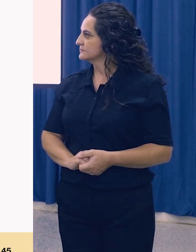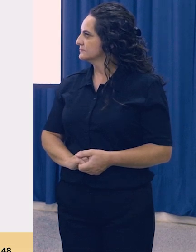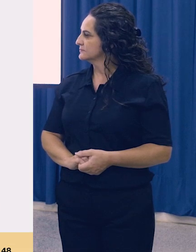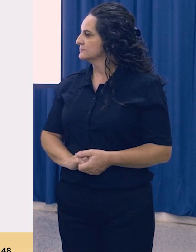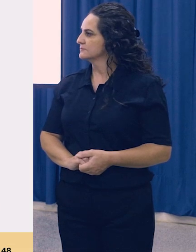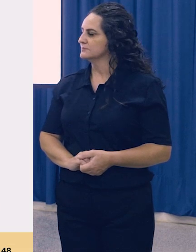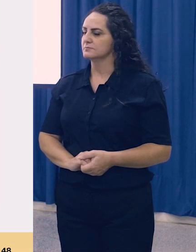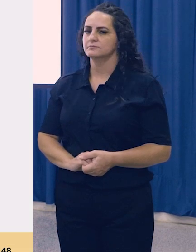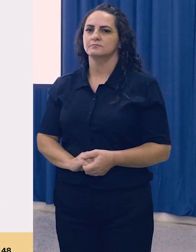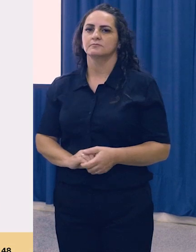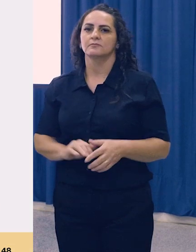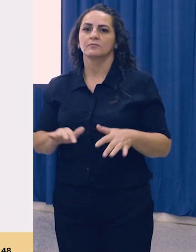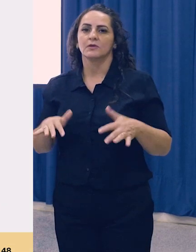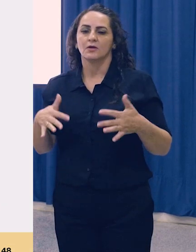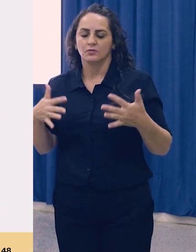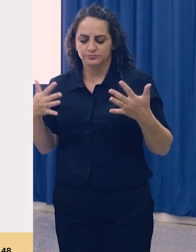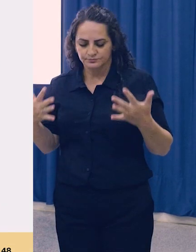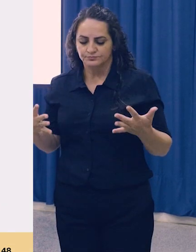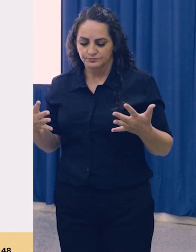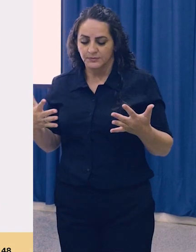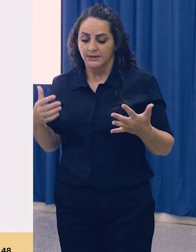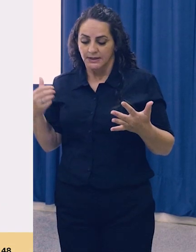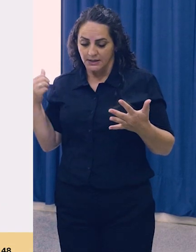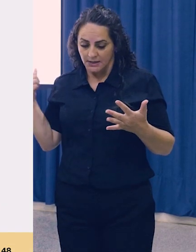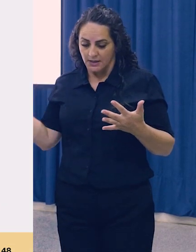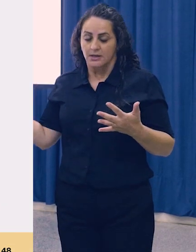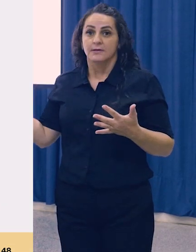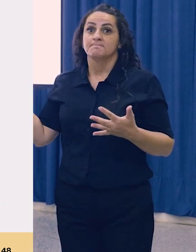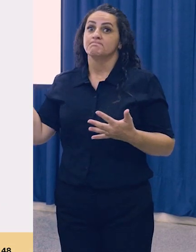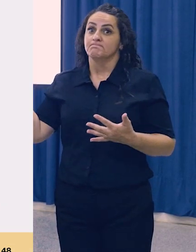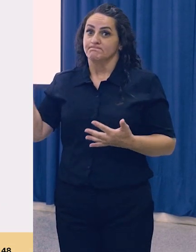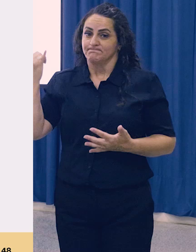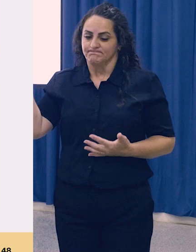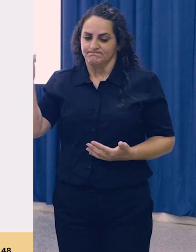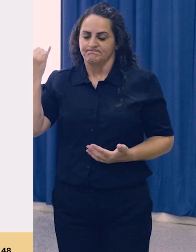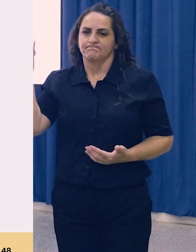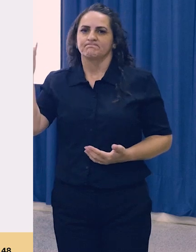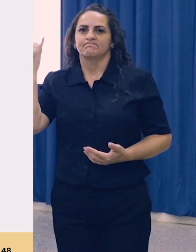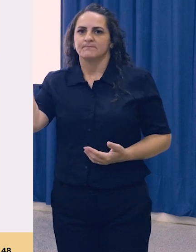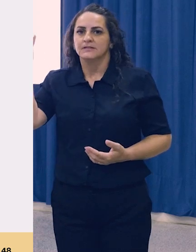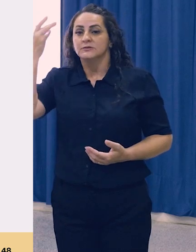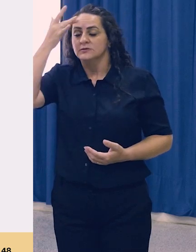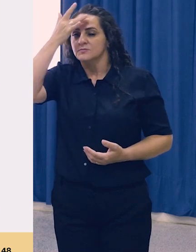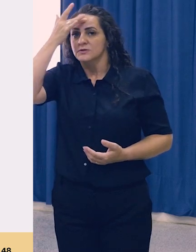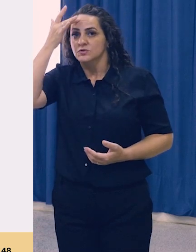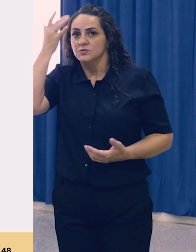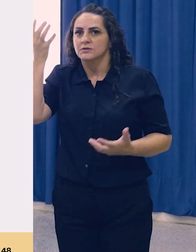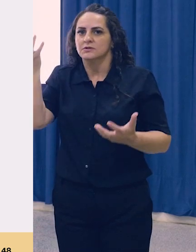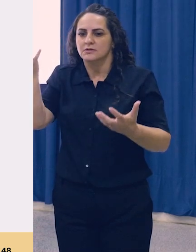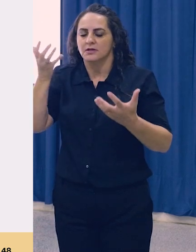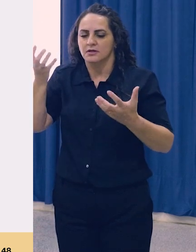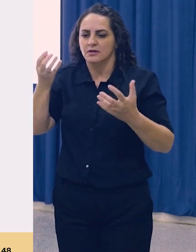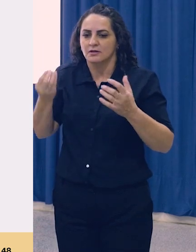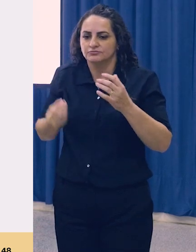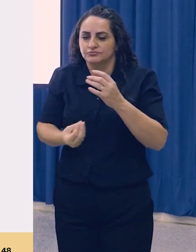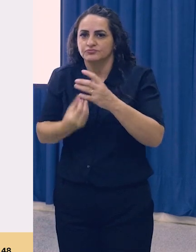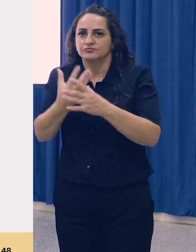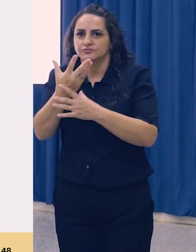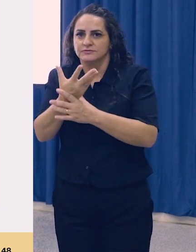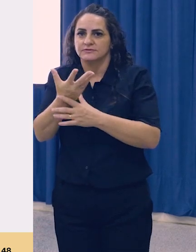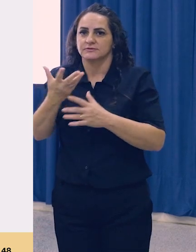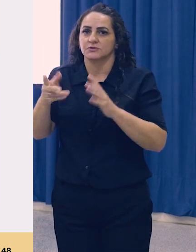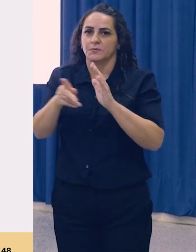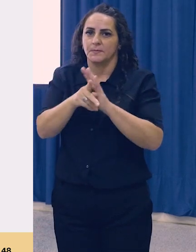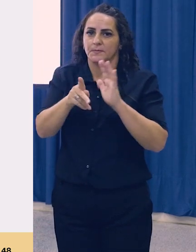O kit da imprensa. Essa parte é importante, tanto para alguém que quer fazer um lançamento físico, quanto para um